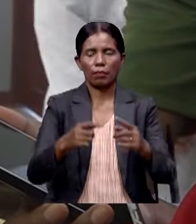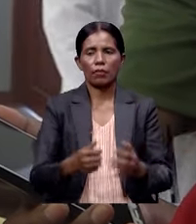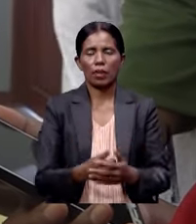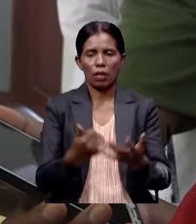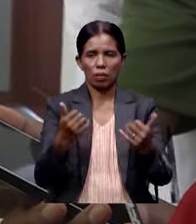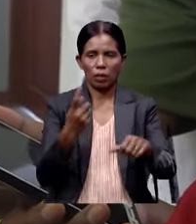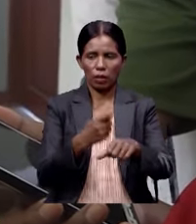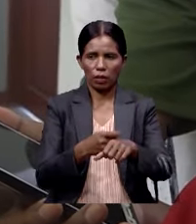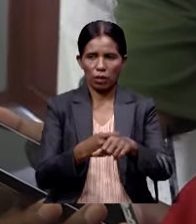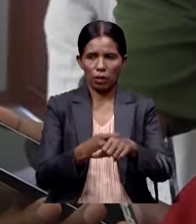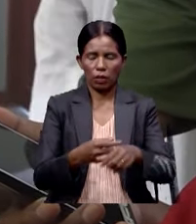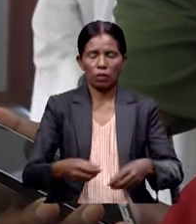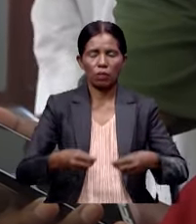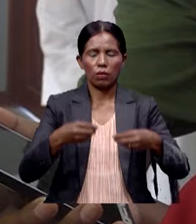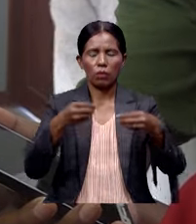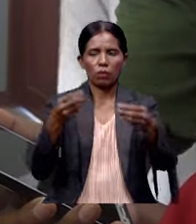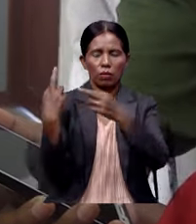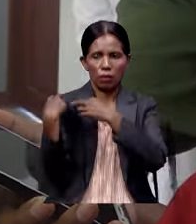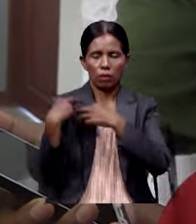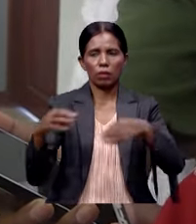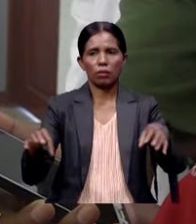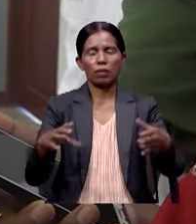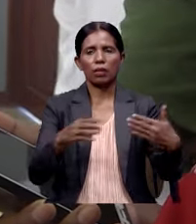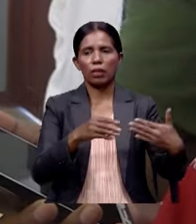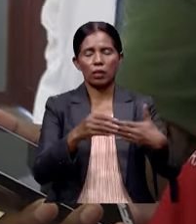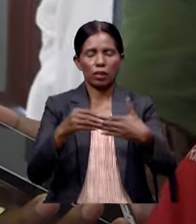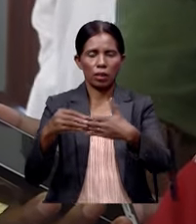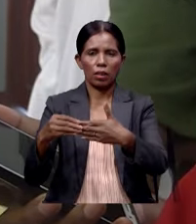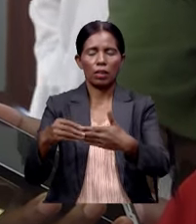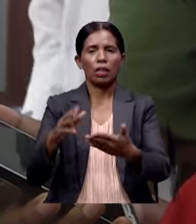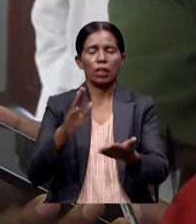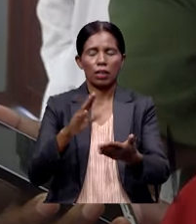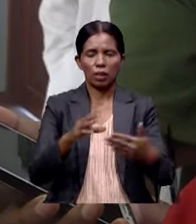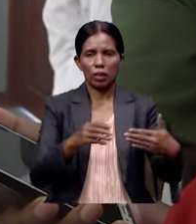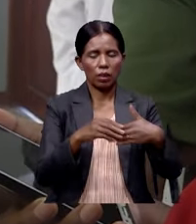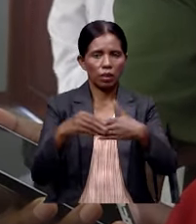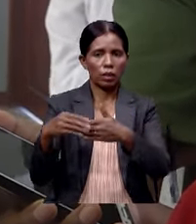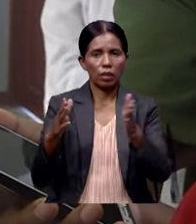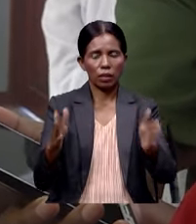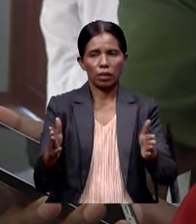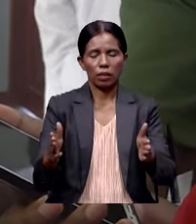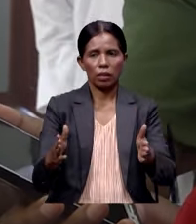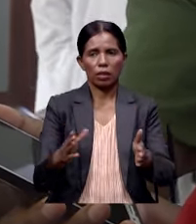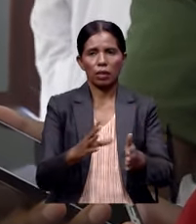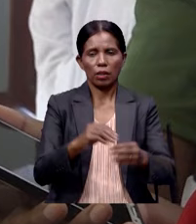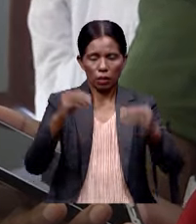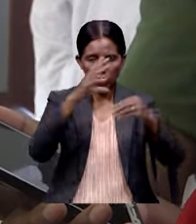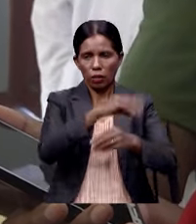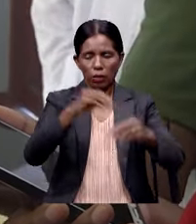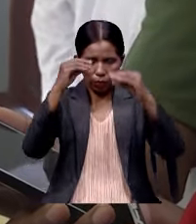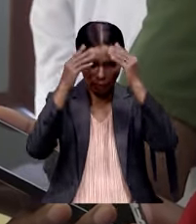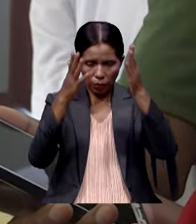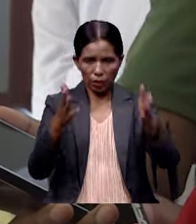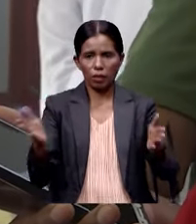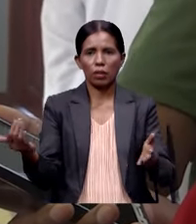tempo fo posse ba ia coordenadore curso ne mos ba ia docente fon sira ne